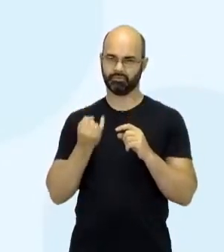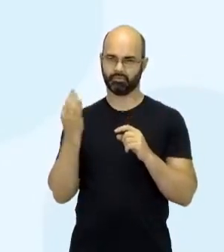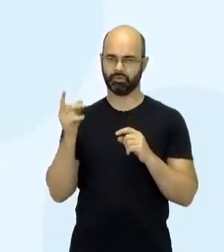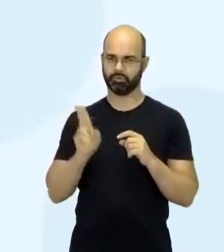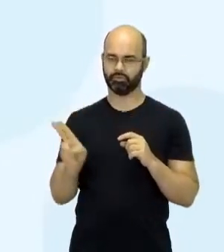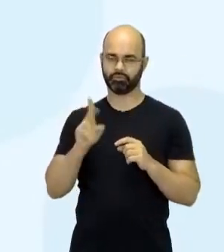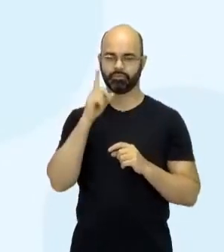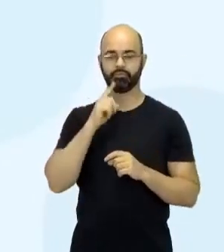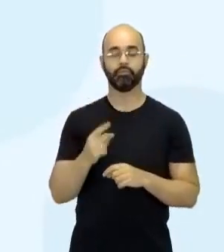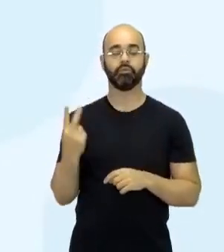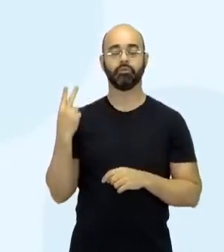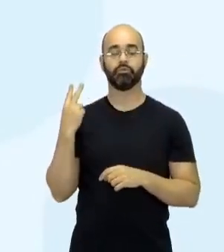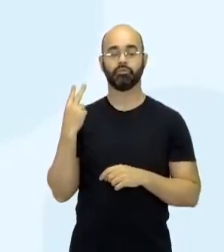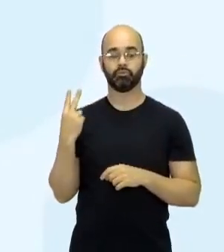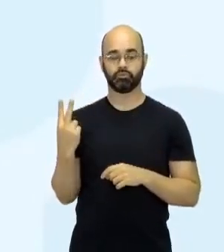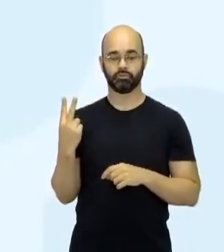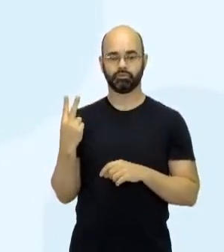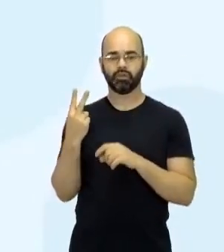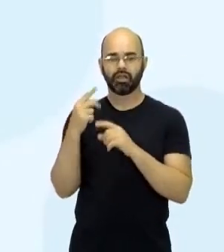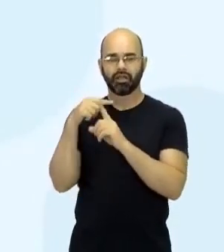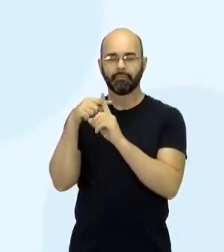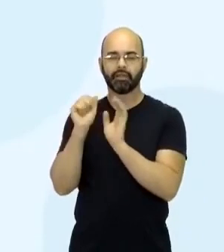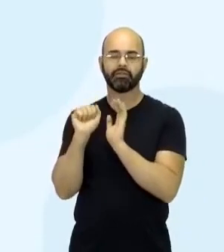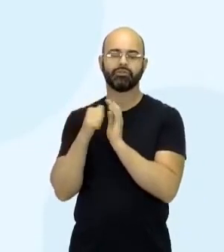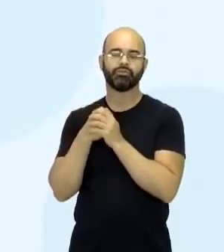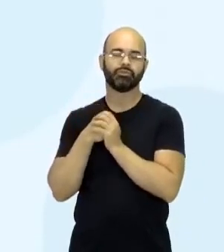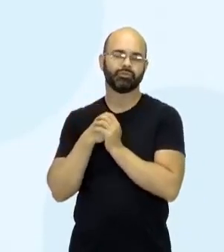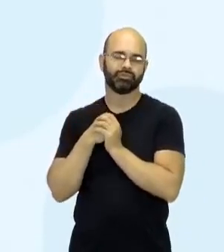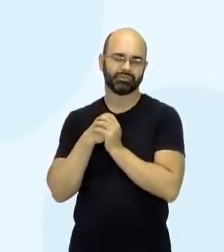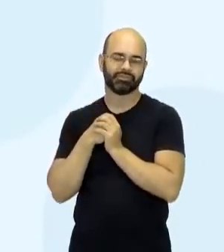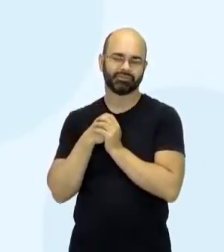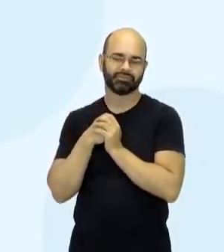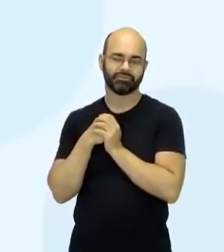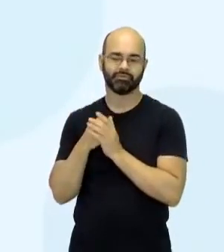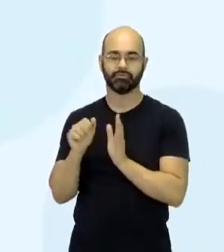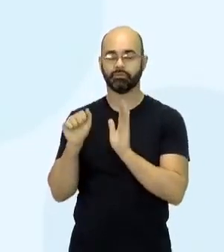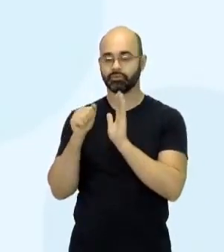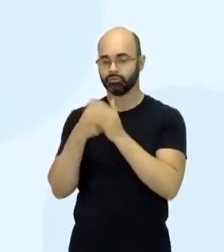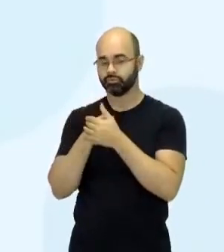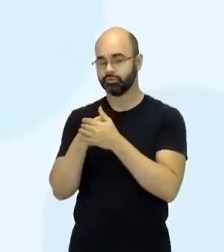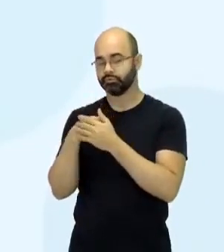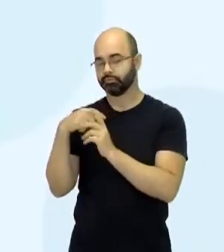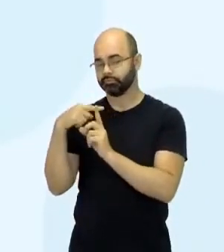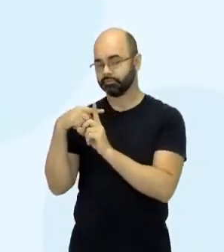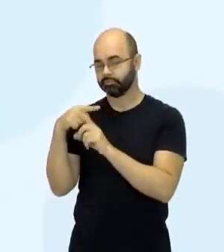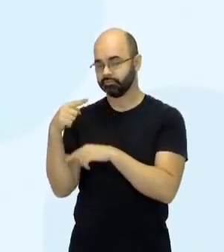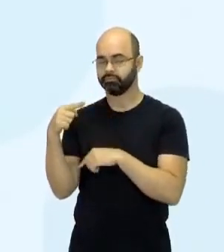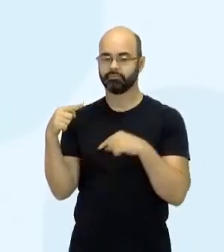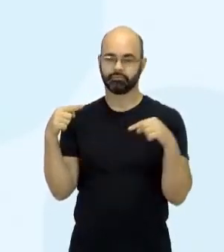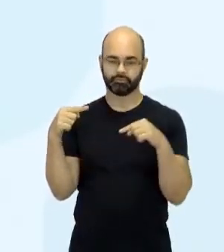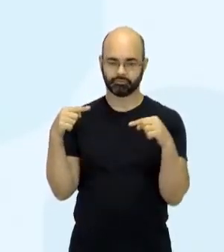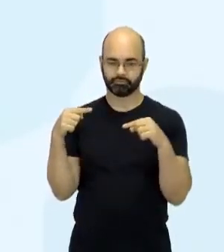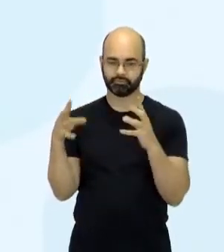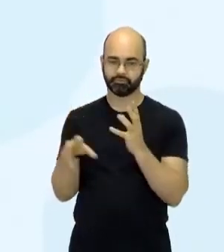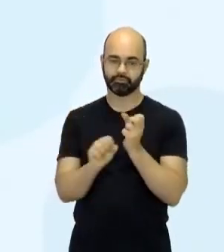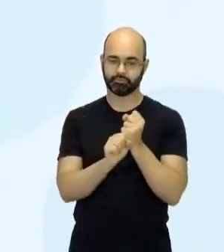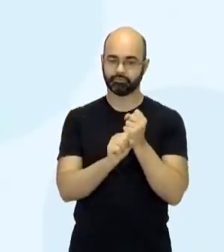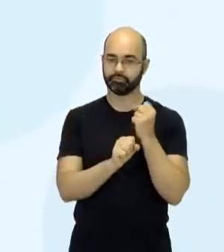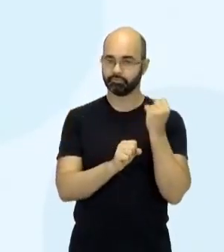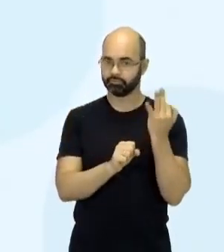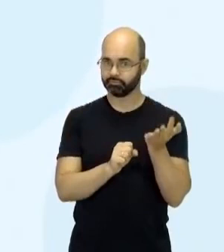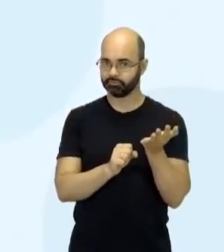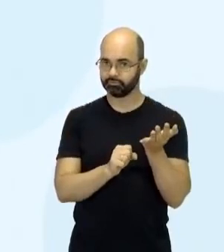2 é positivo, ó. Sinais são diferentes, então positivo e negativo, ó, resulta aqui